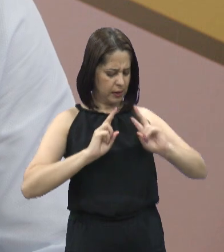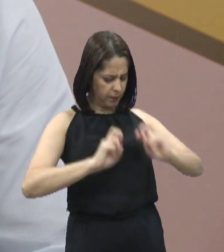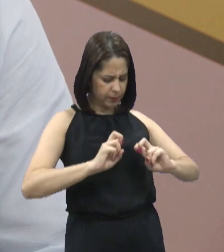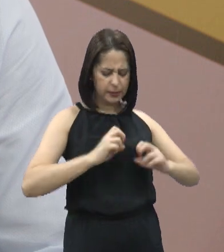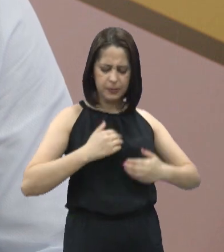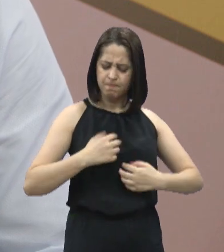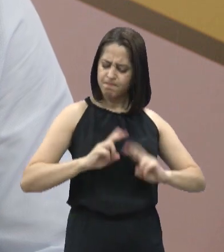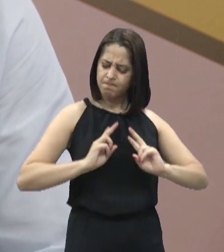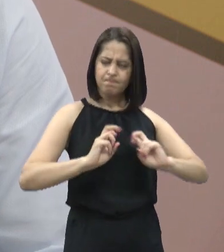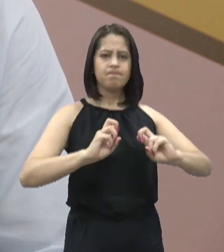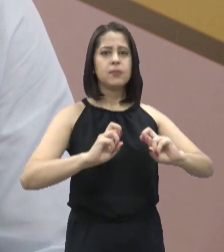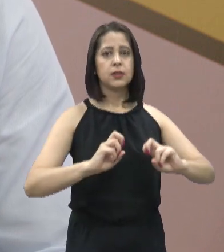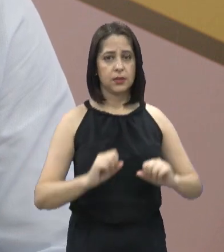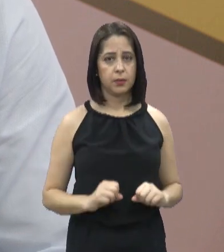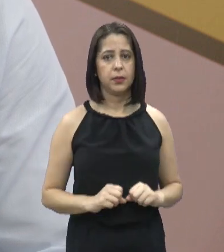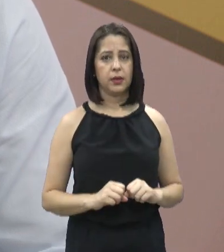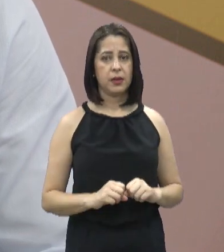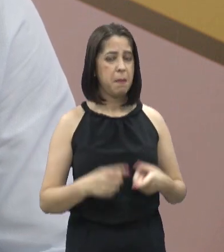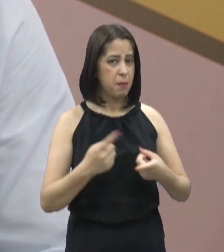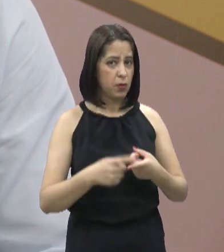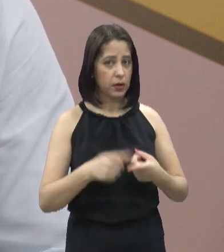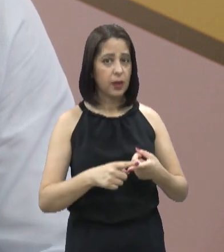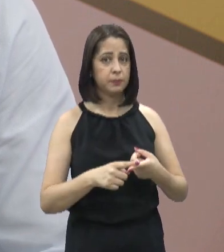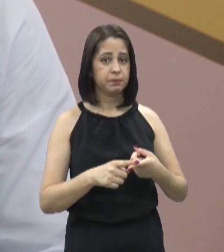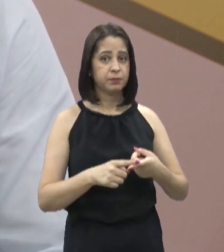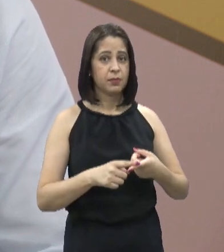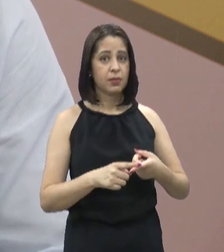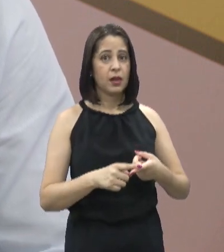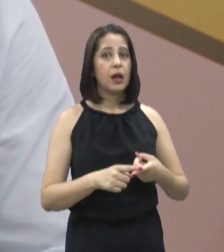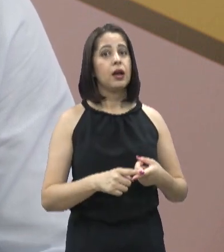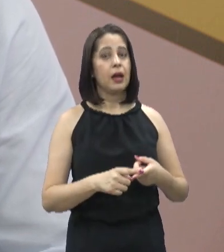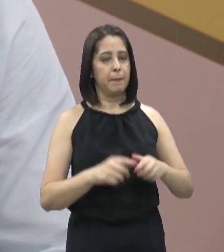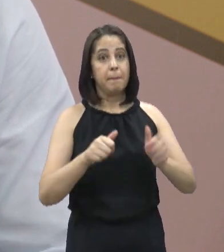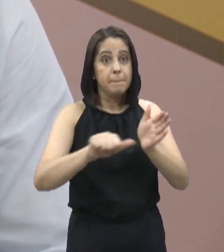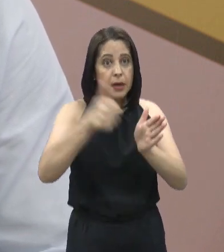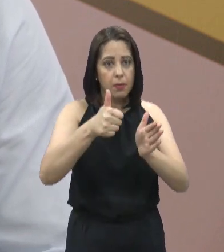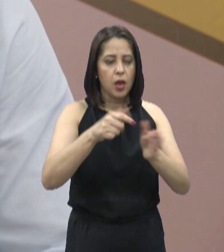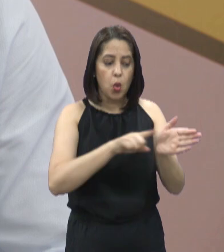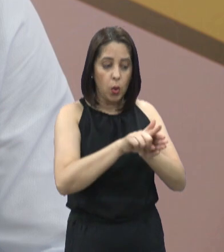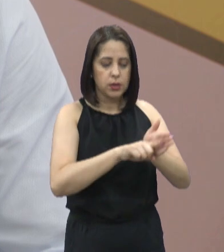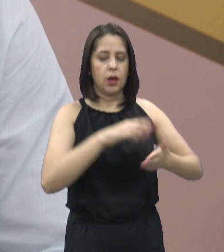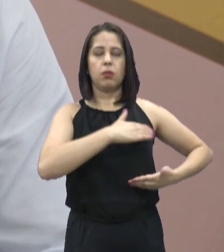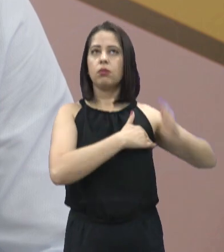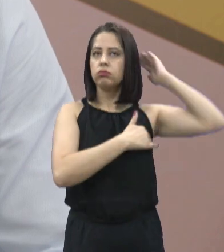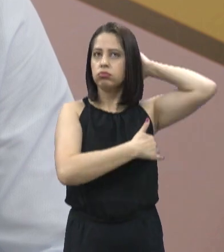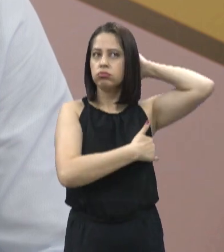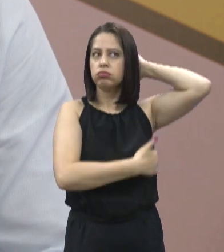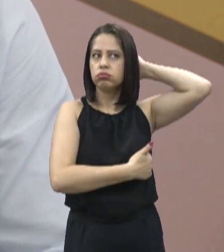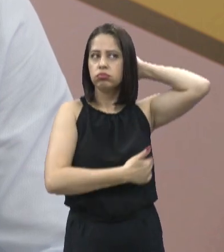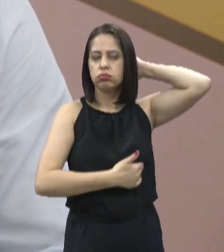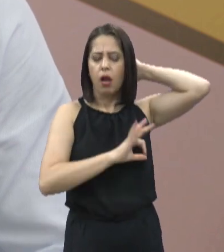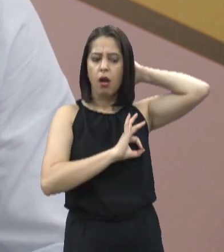Em muitos casos, a gente faz o diagnóstico do câncer de mama a partir do autoexame, em que ela nota um